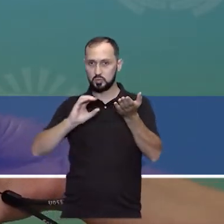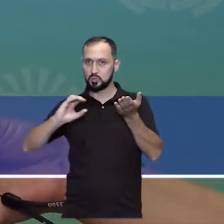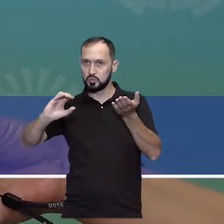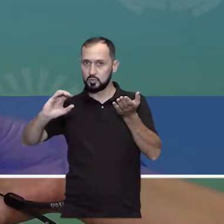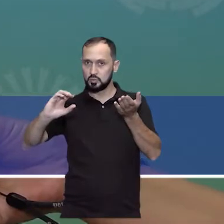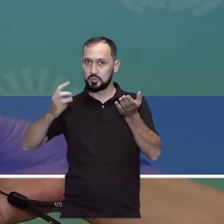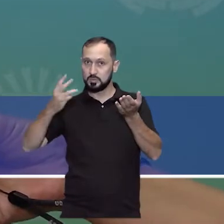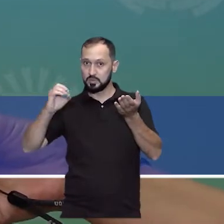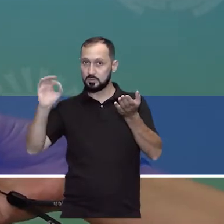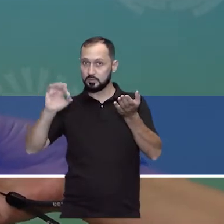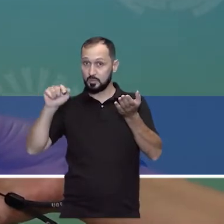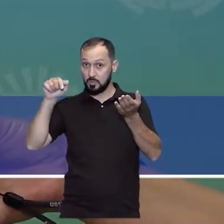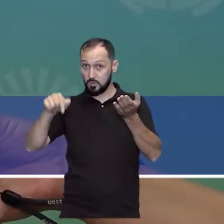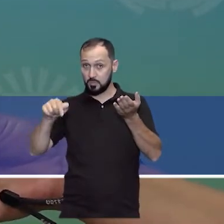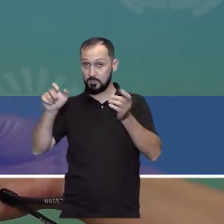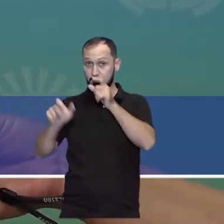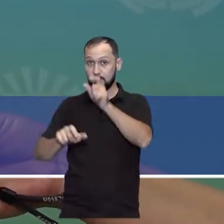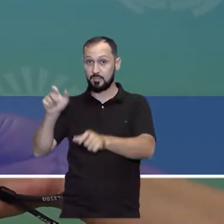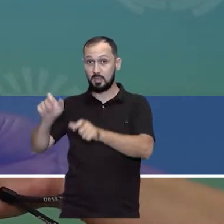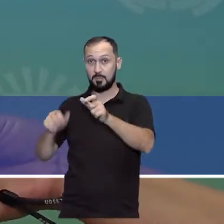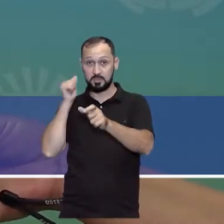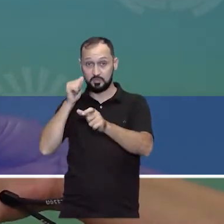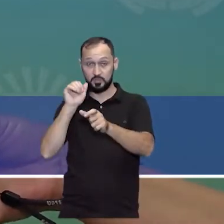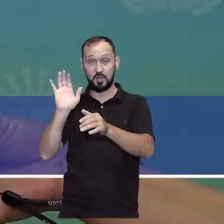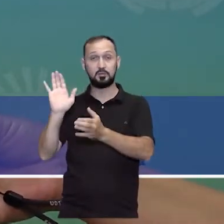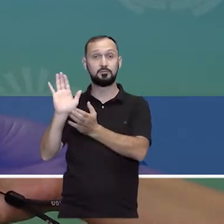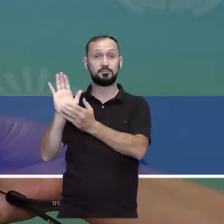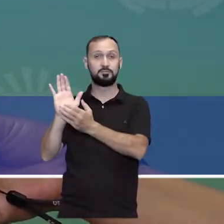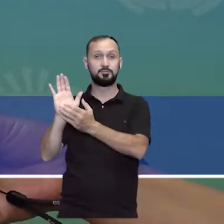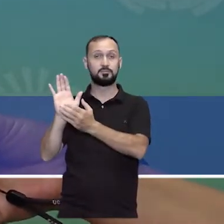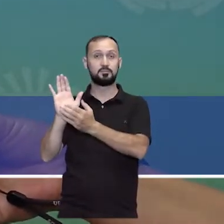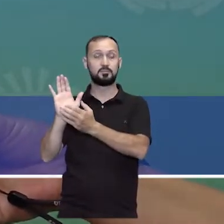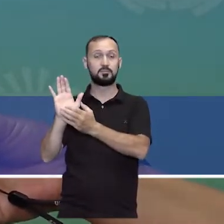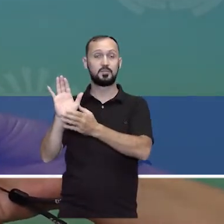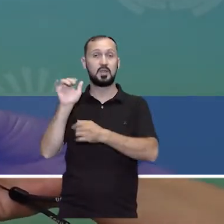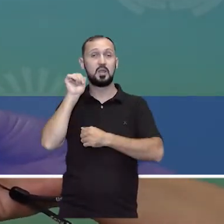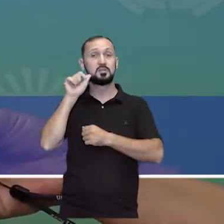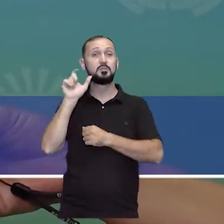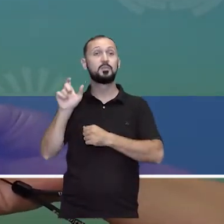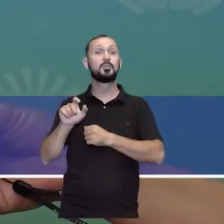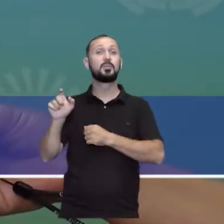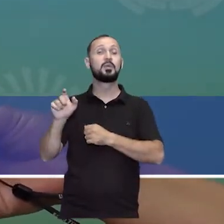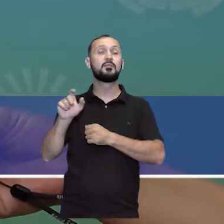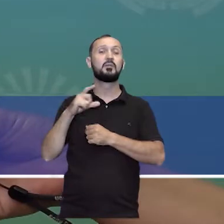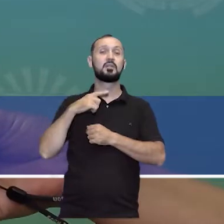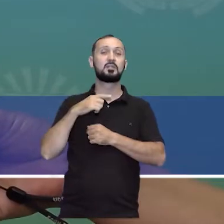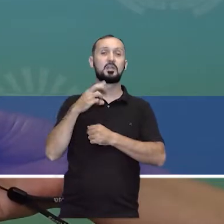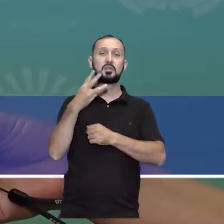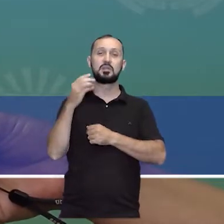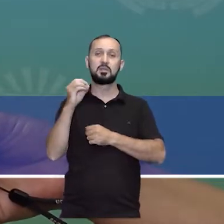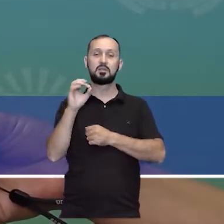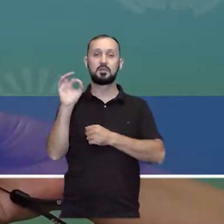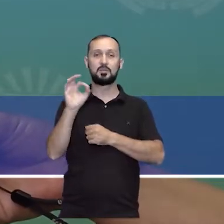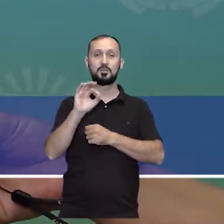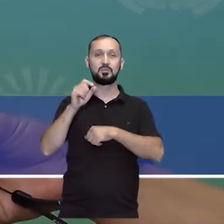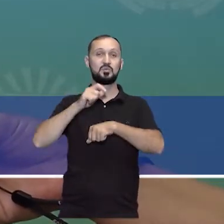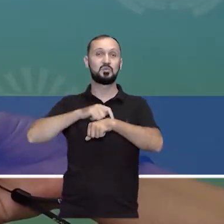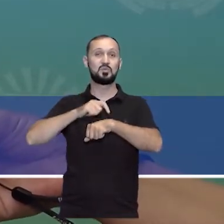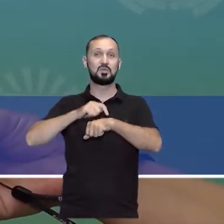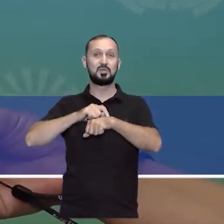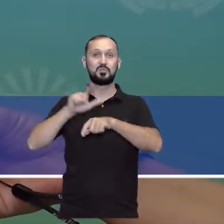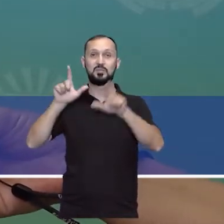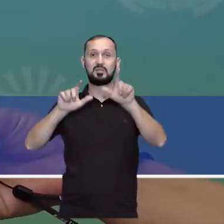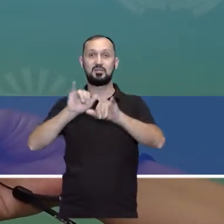do fundo partidário terá que ser utilizado para as candidatas mulheres, as mulheres também terão assegurado 30%